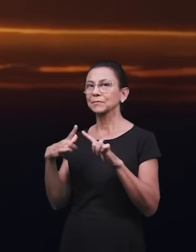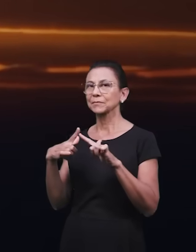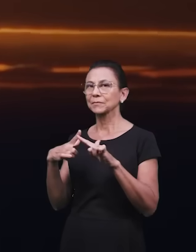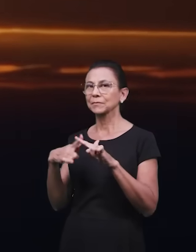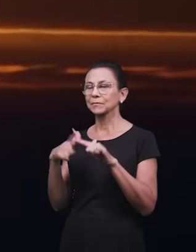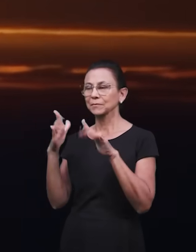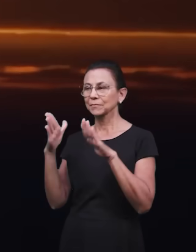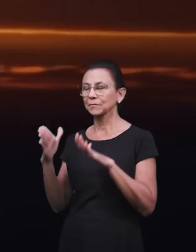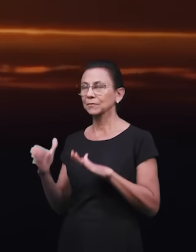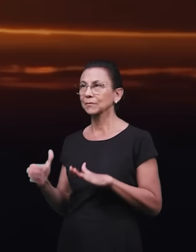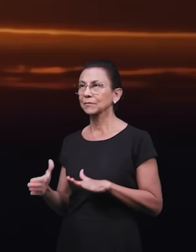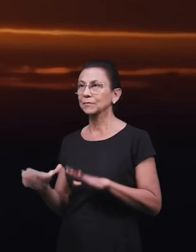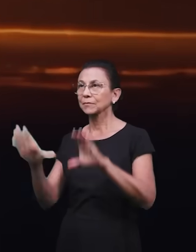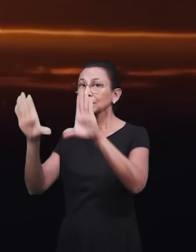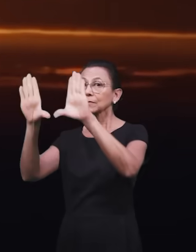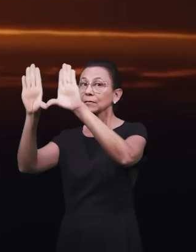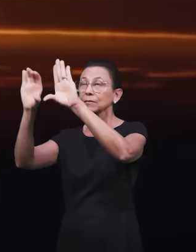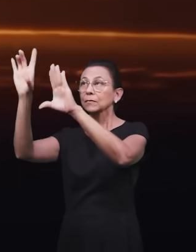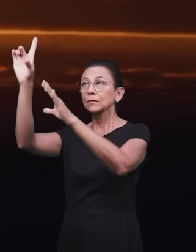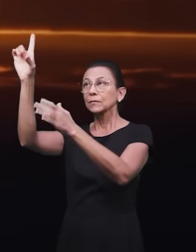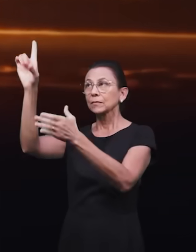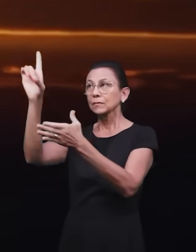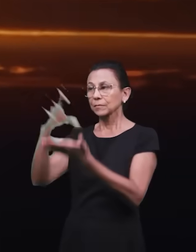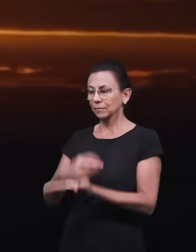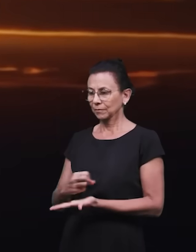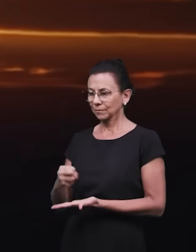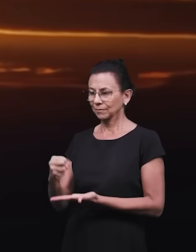e buscar a sua igreja,